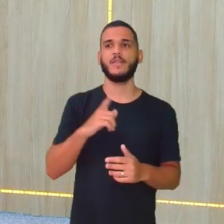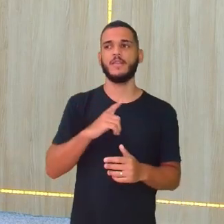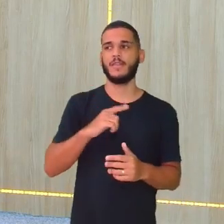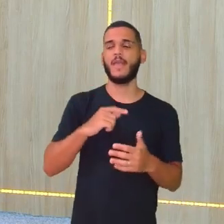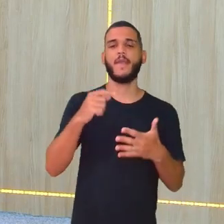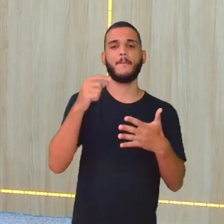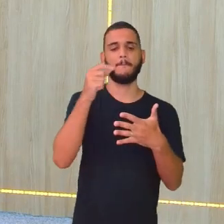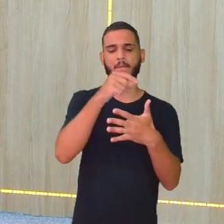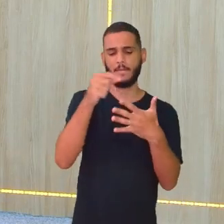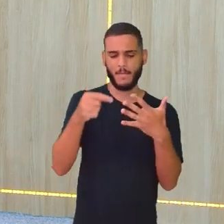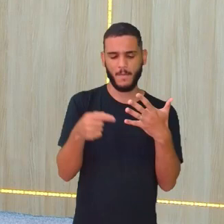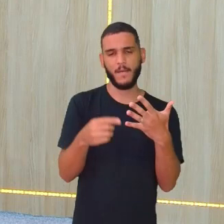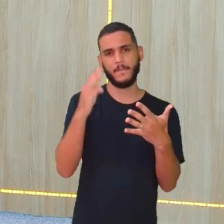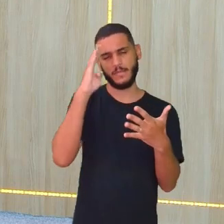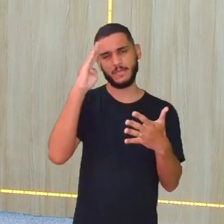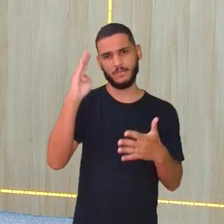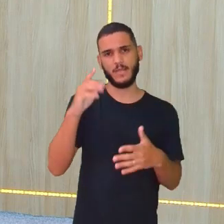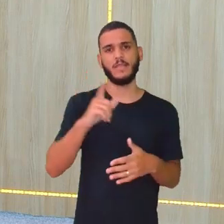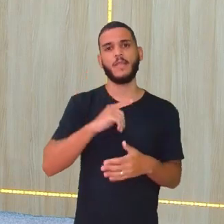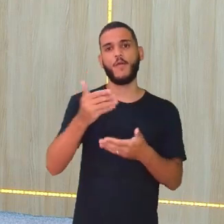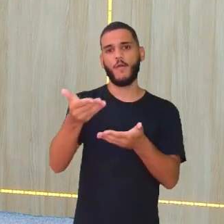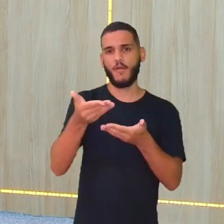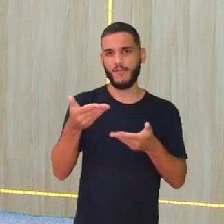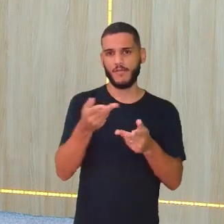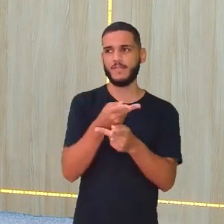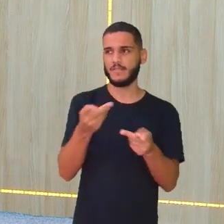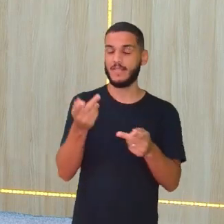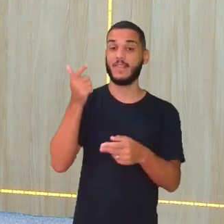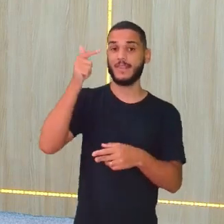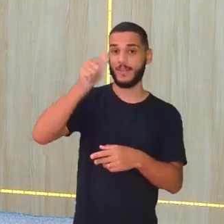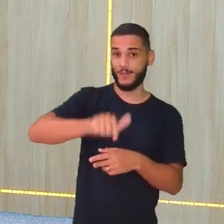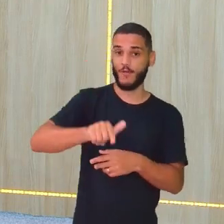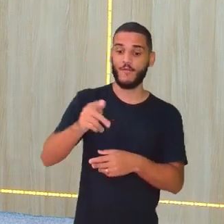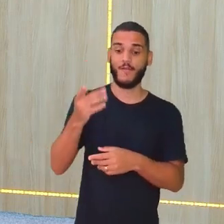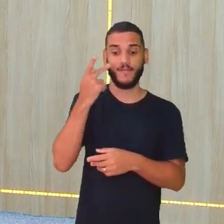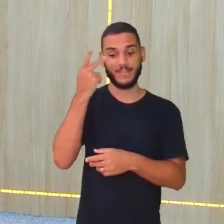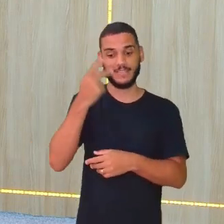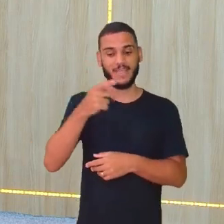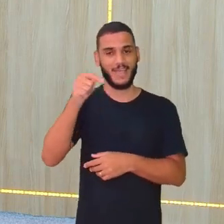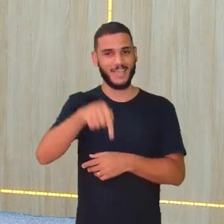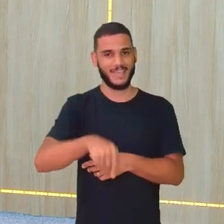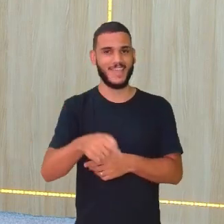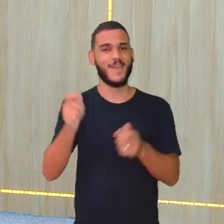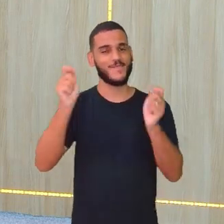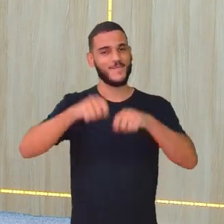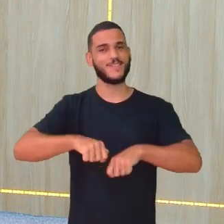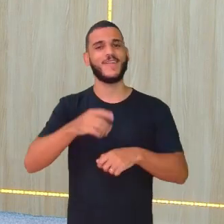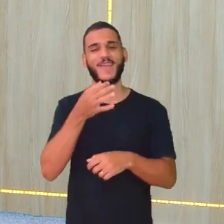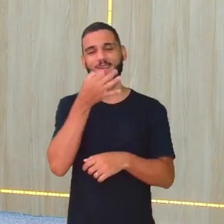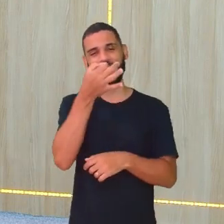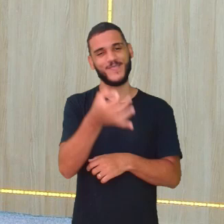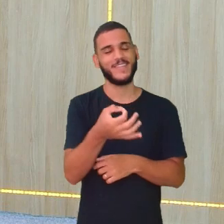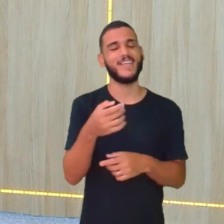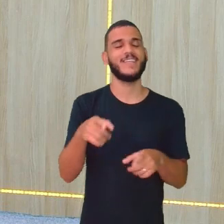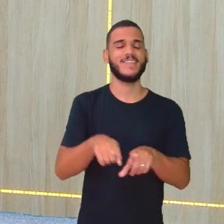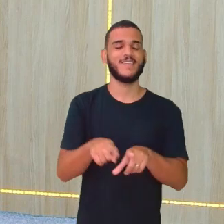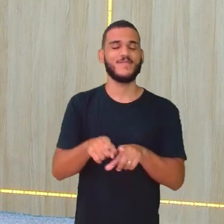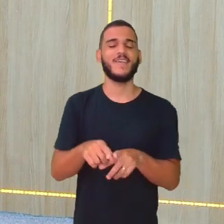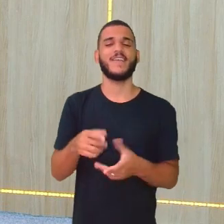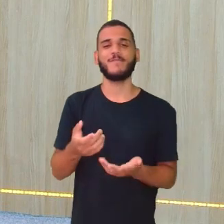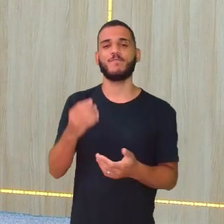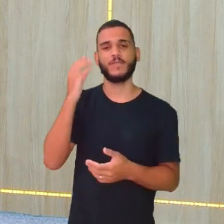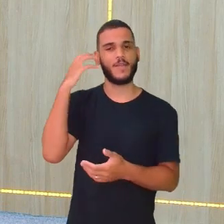tópicos principais. Já fica aqui o convite para que você venha novamente. Muito a gente obrigado. Possa, inclusive, comentar algum